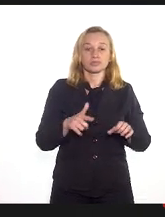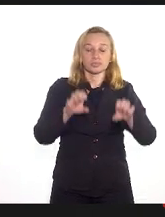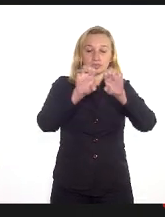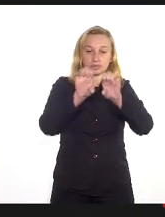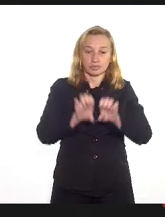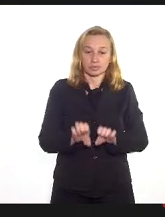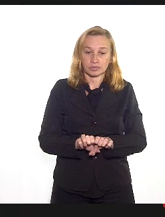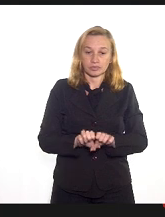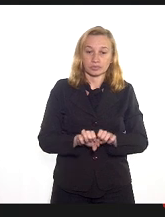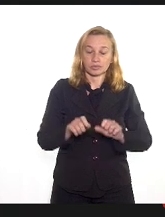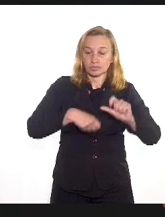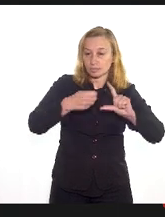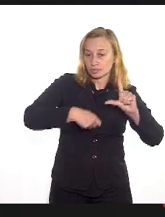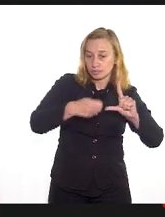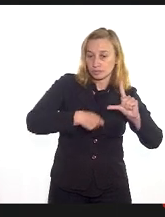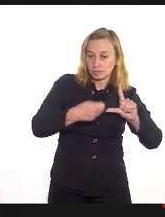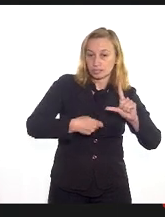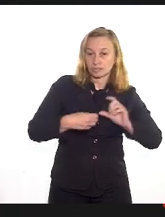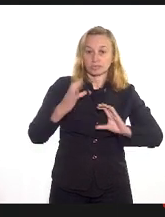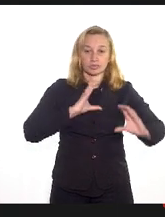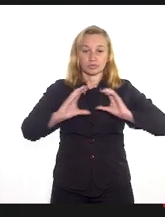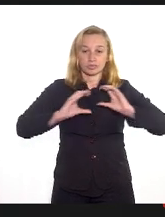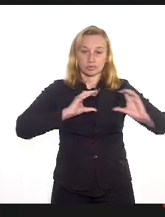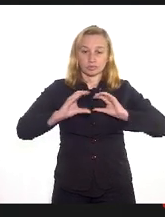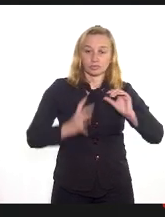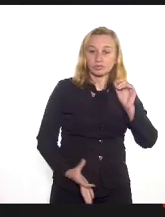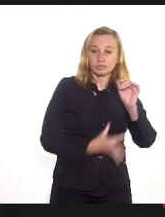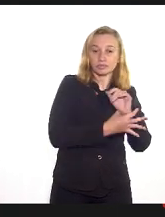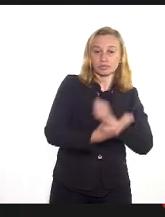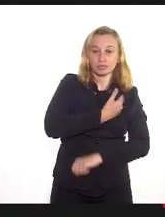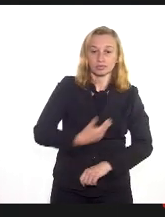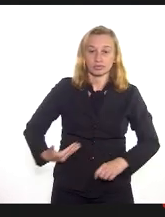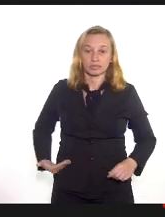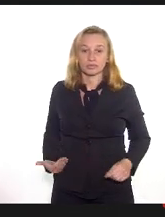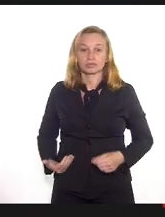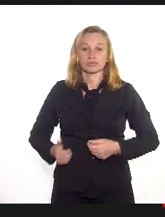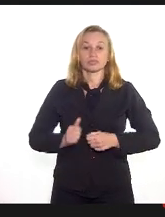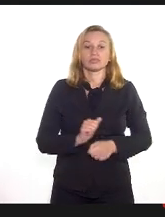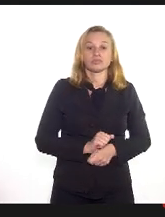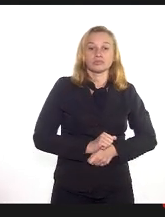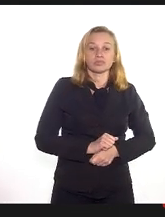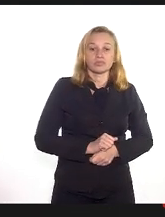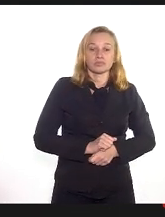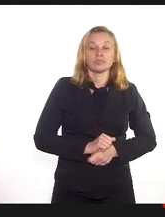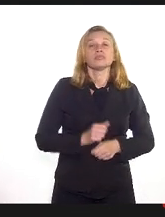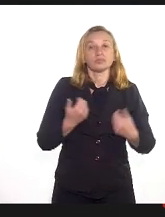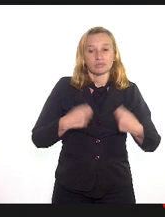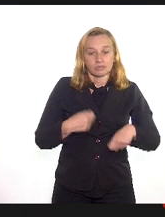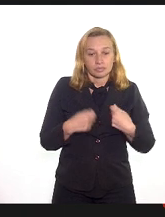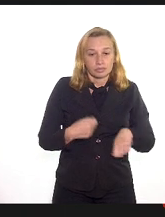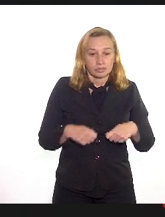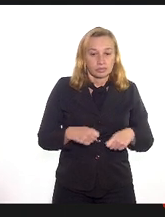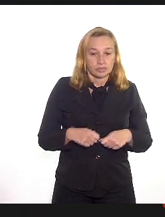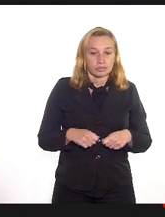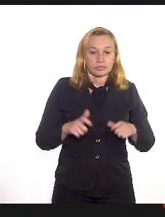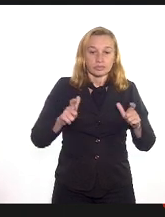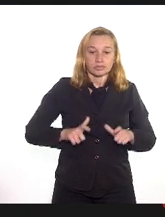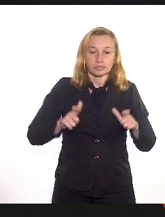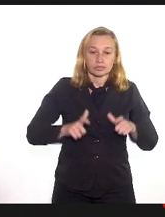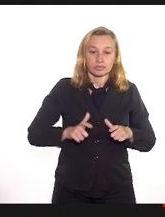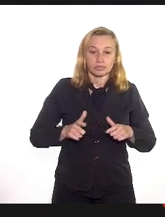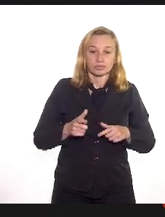logística, energética, de comunicações, de segurança pública, e precisamos ter um ambiente